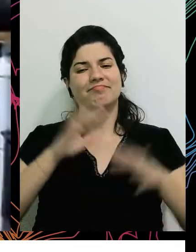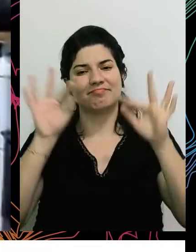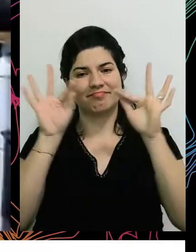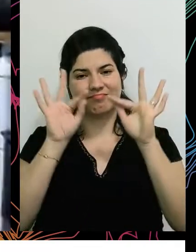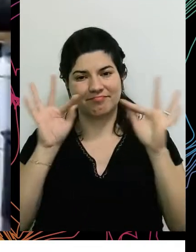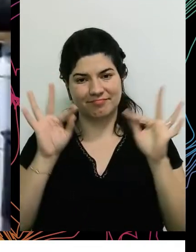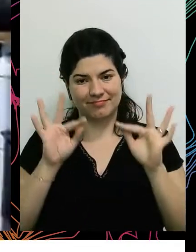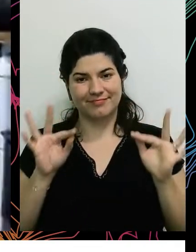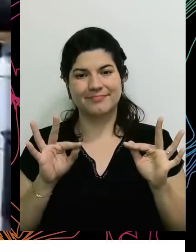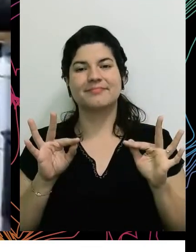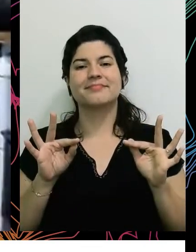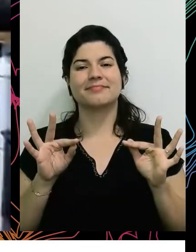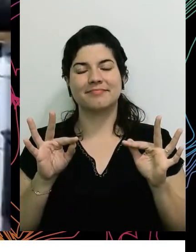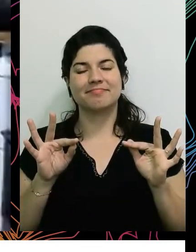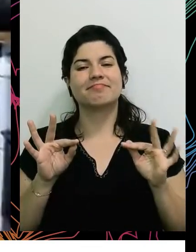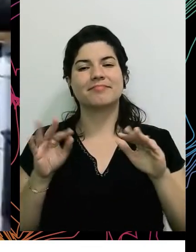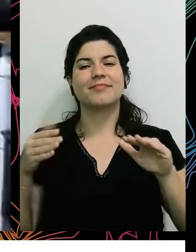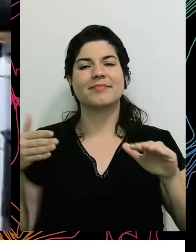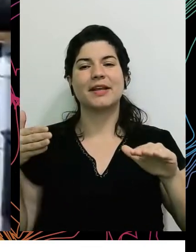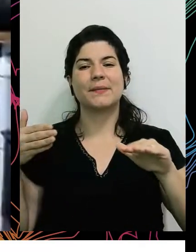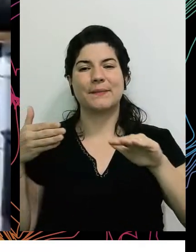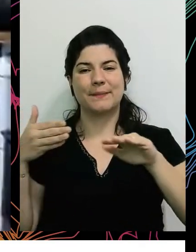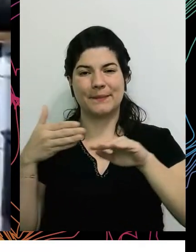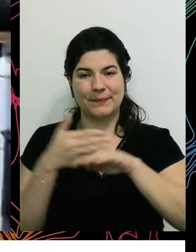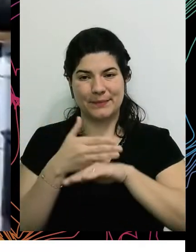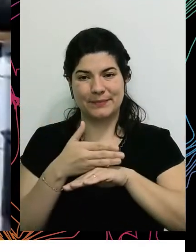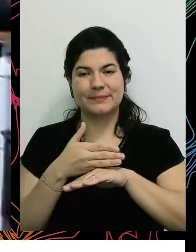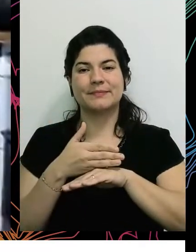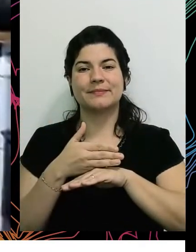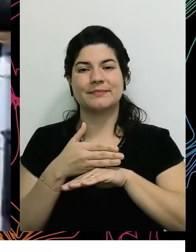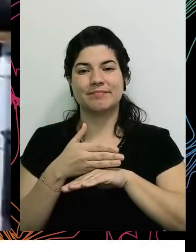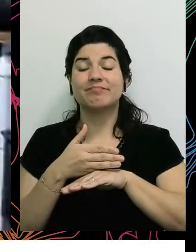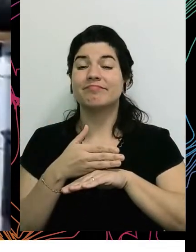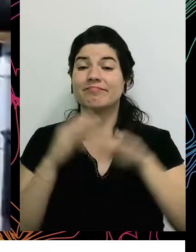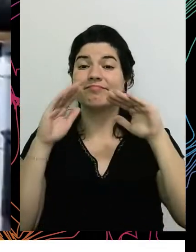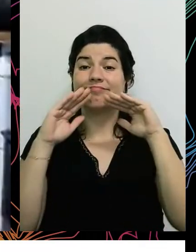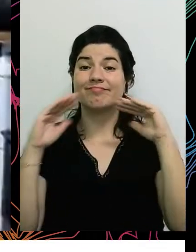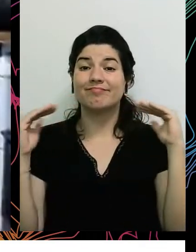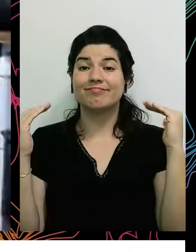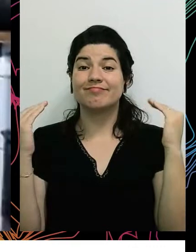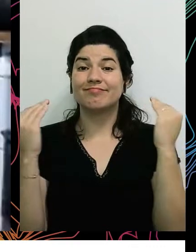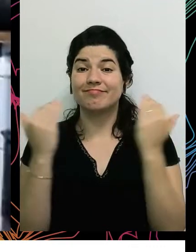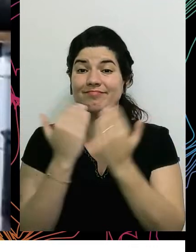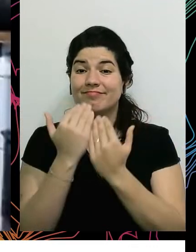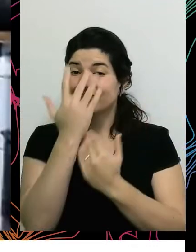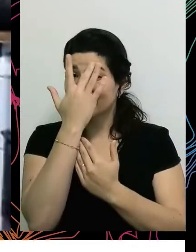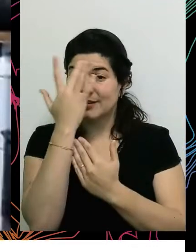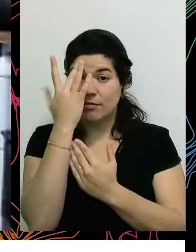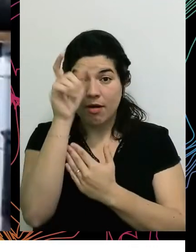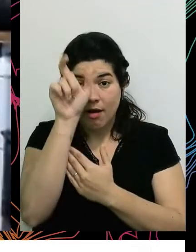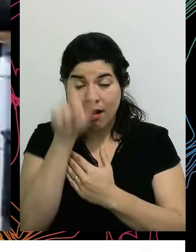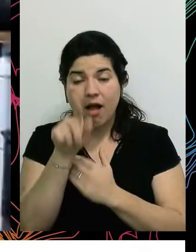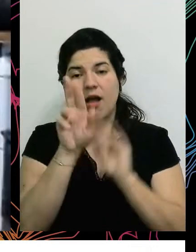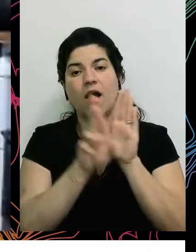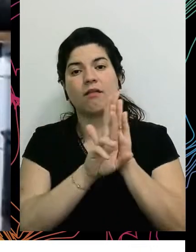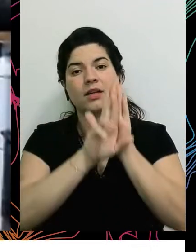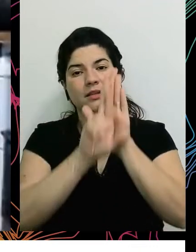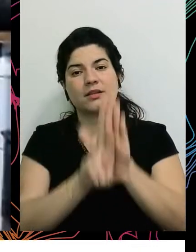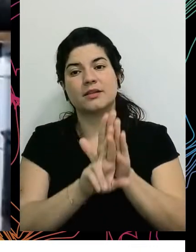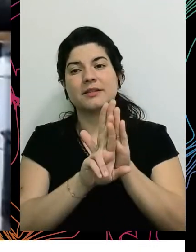verdade, participar de uma conferência com pessoas que são referência, né? Eu